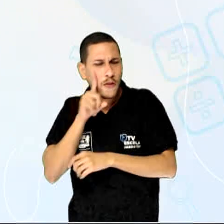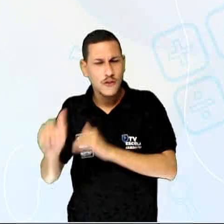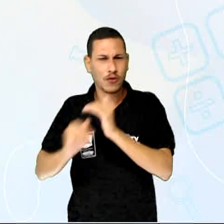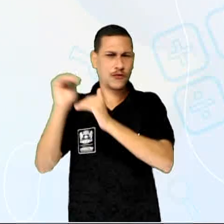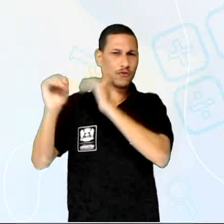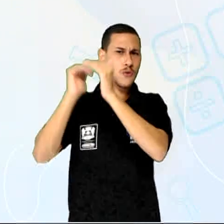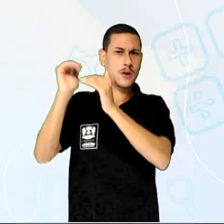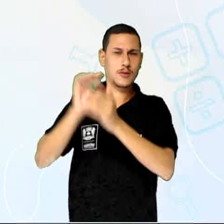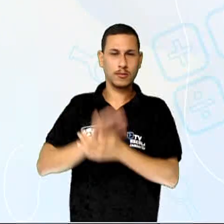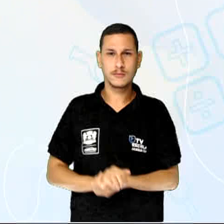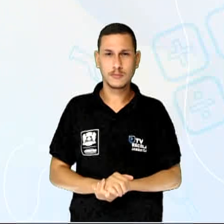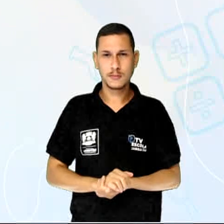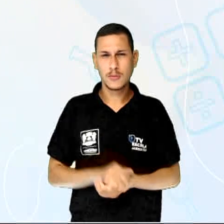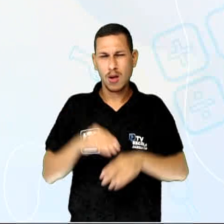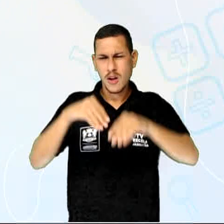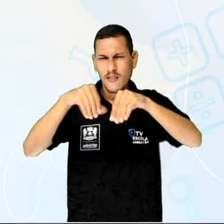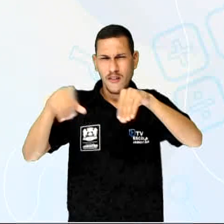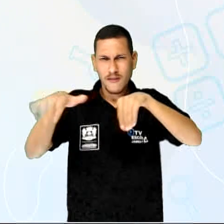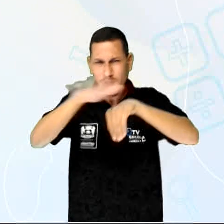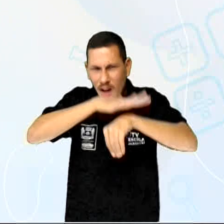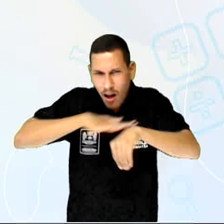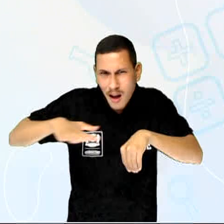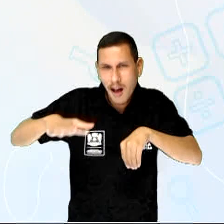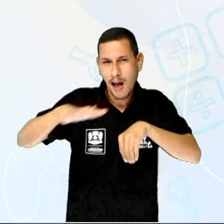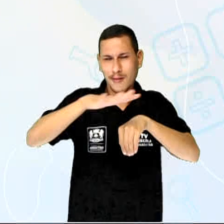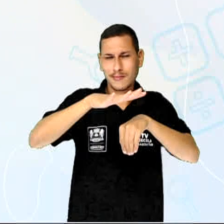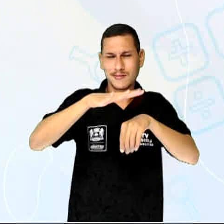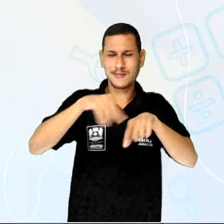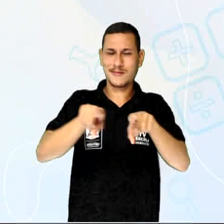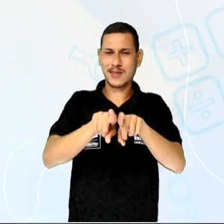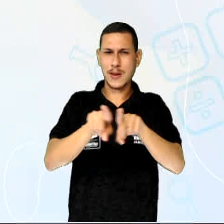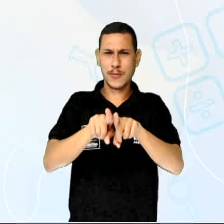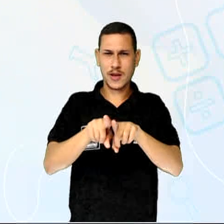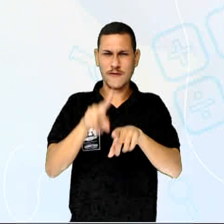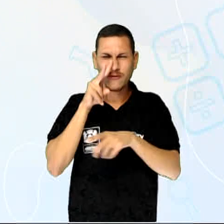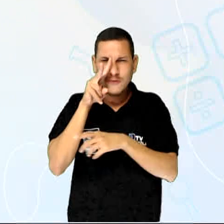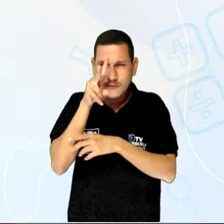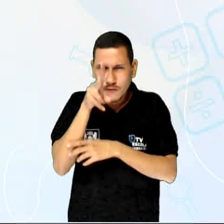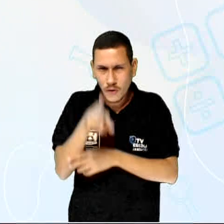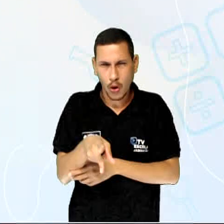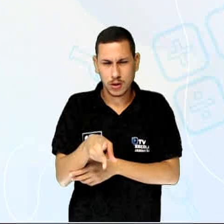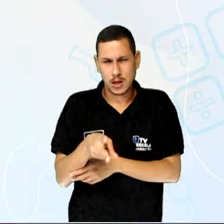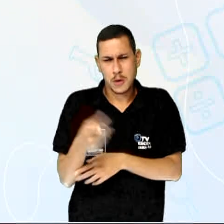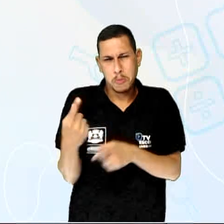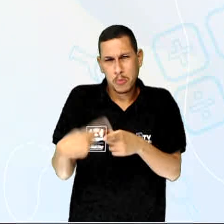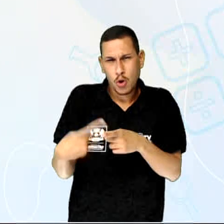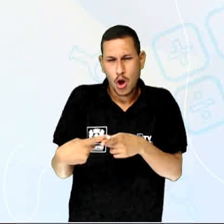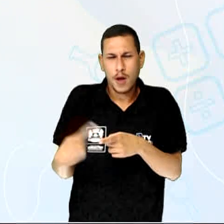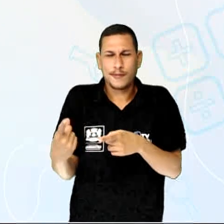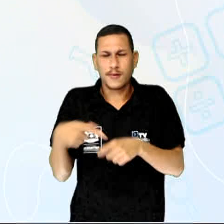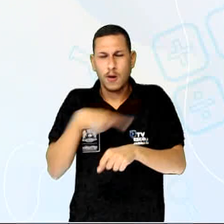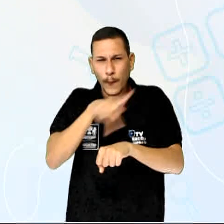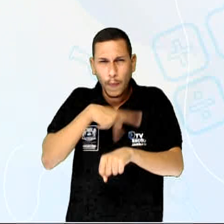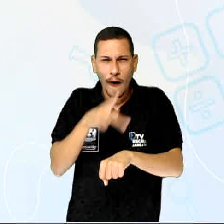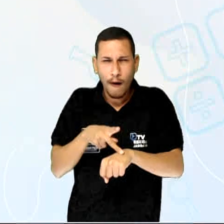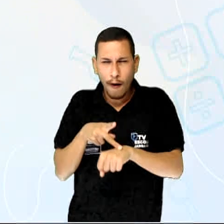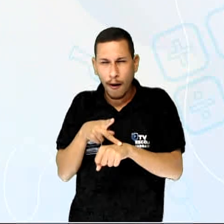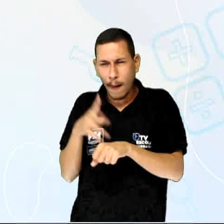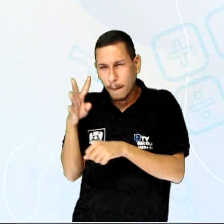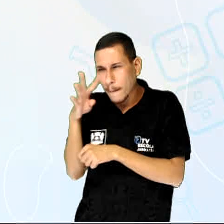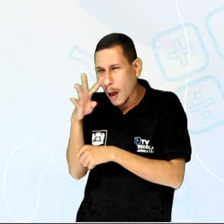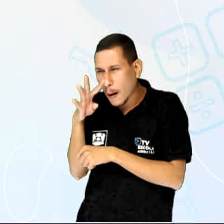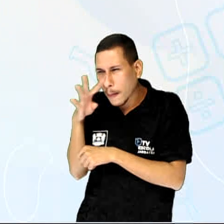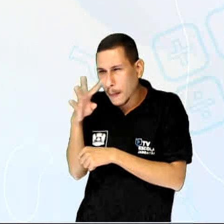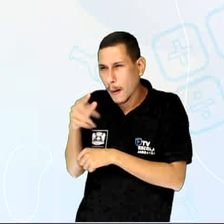da ocupação, né? O sistema ocupacional ele é muito forte, tanto é que é um país que atrai